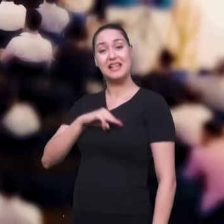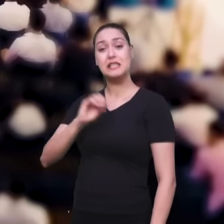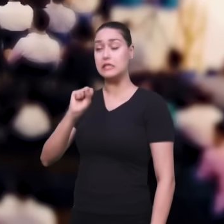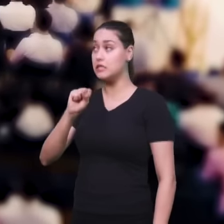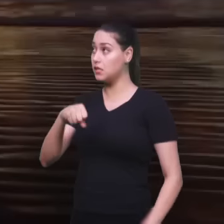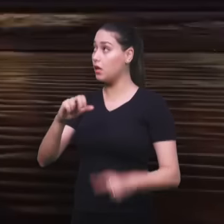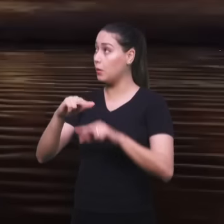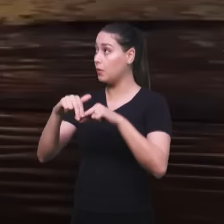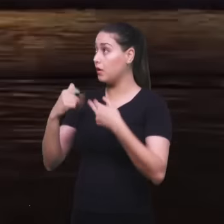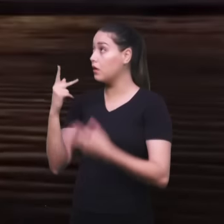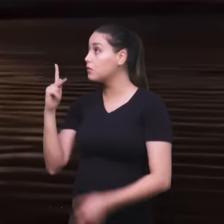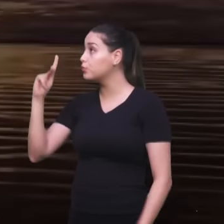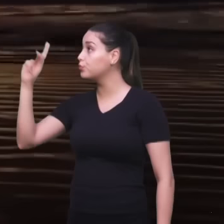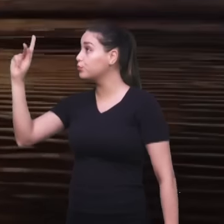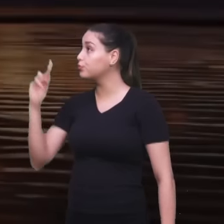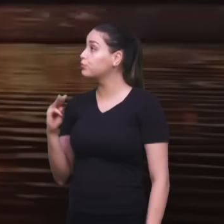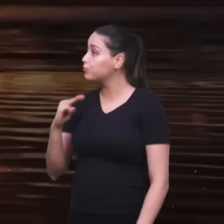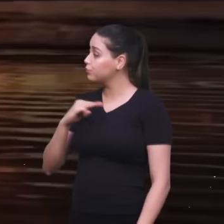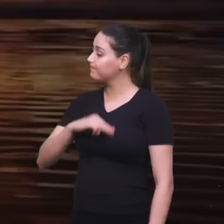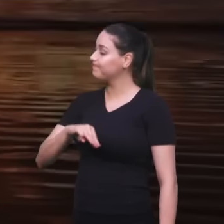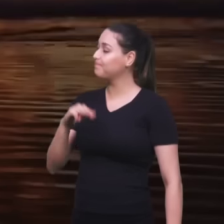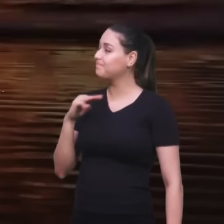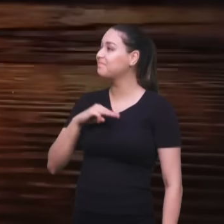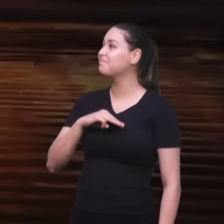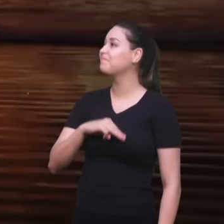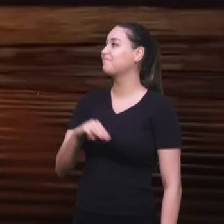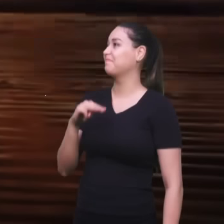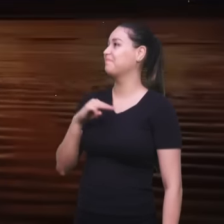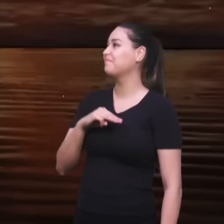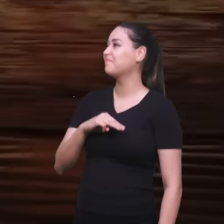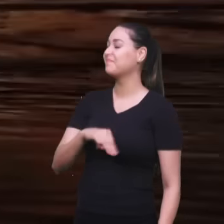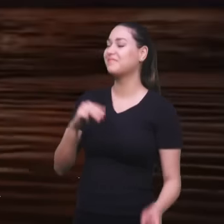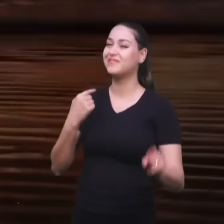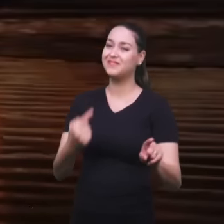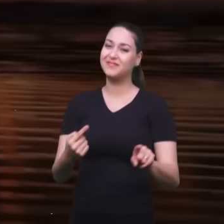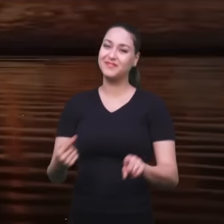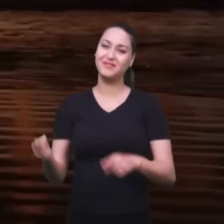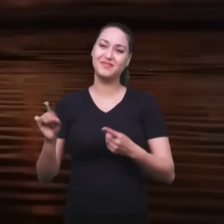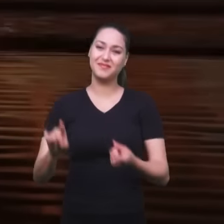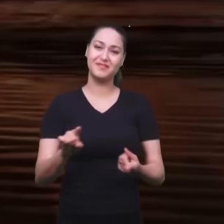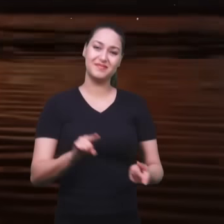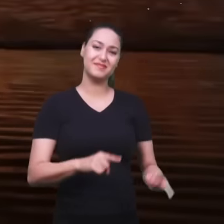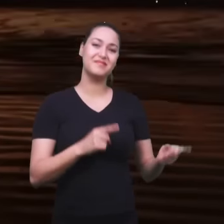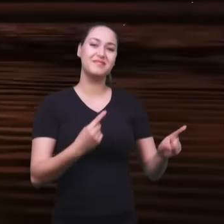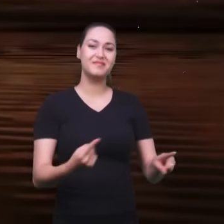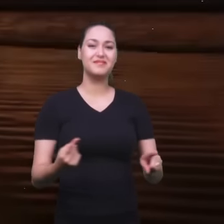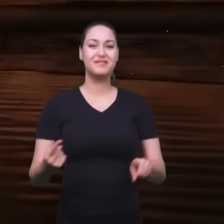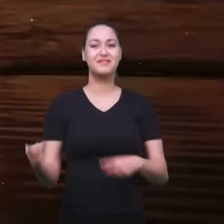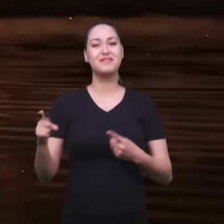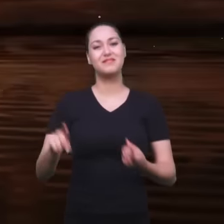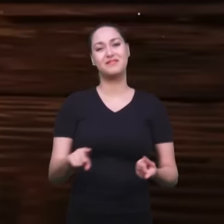Pelas suas misericordias Pelas suas